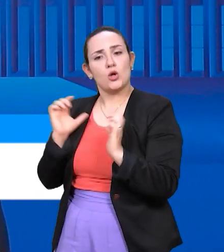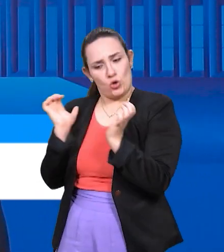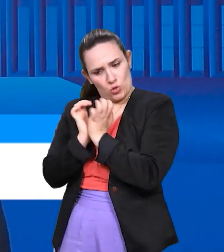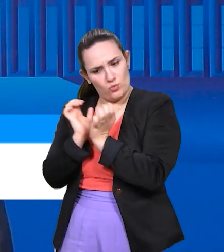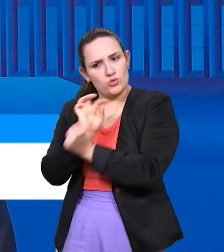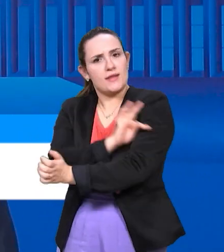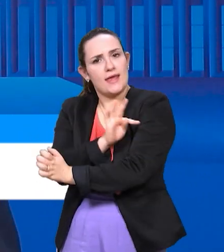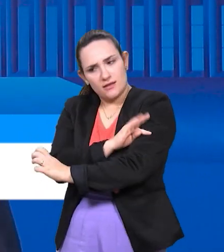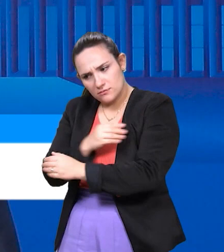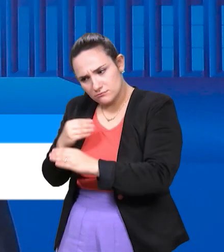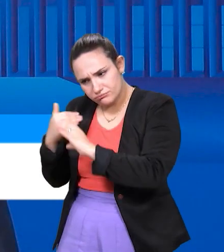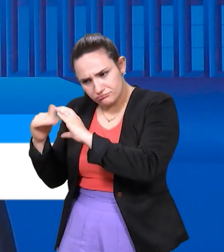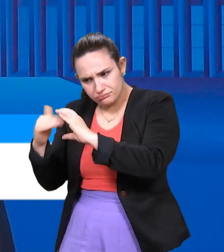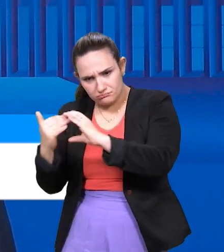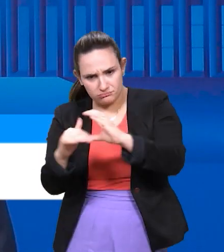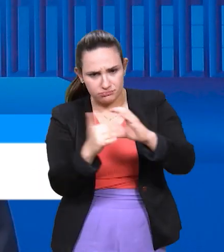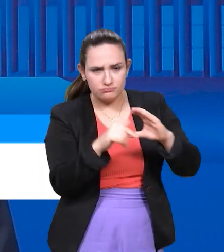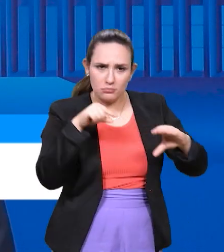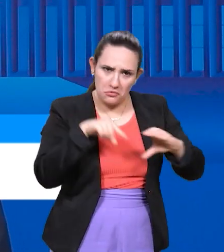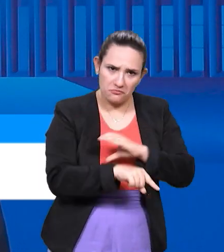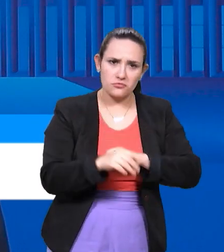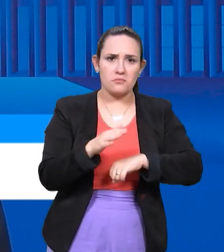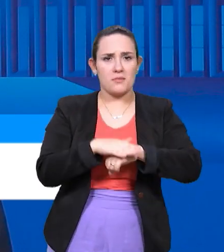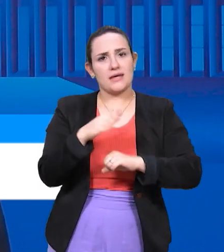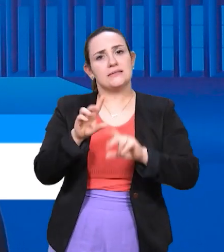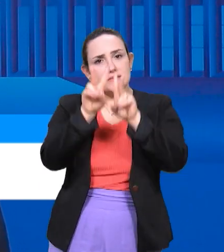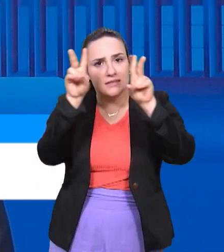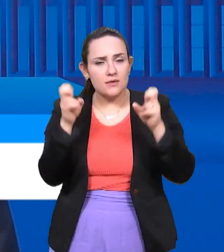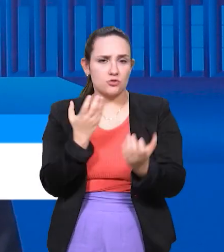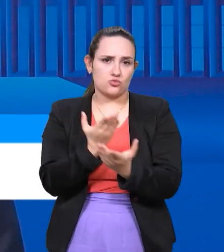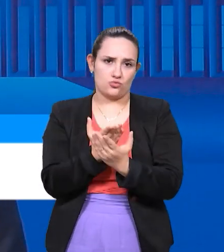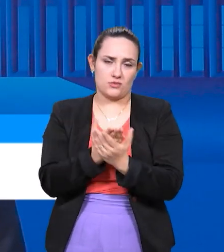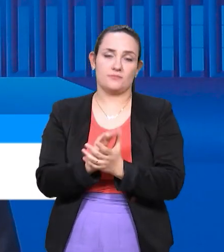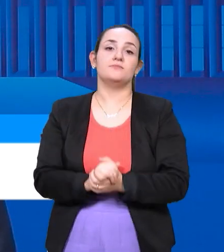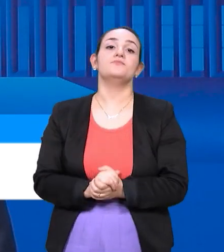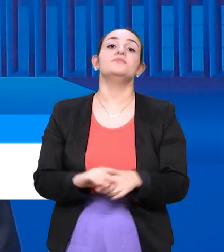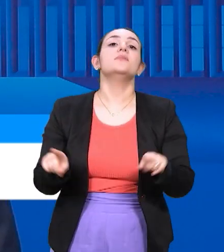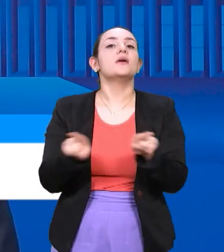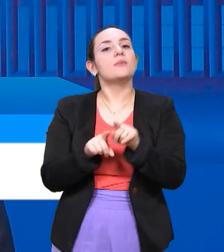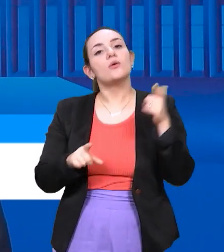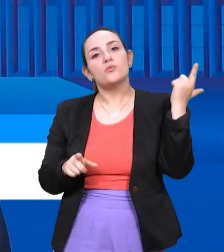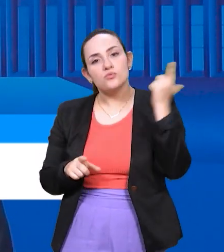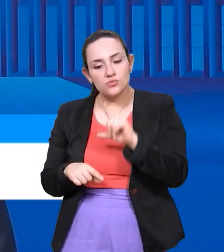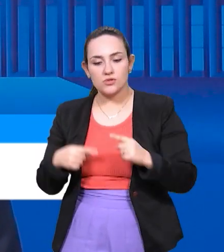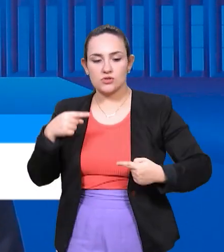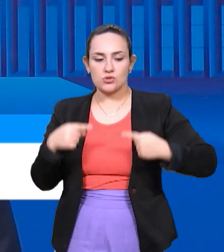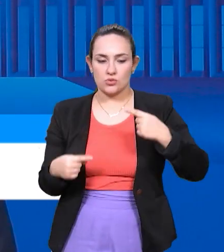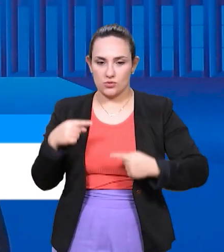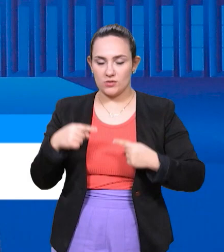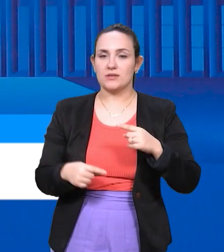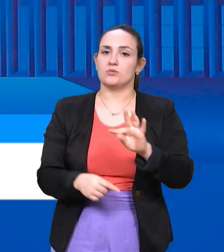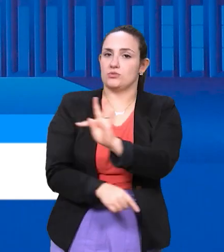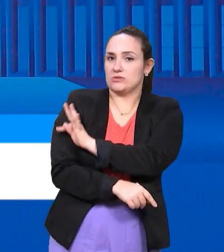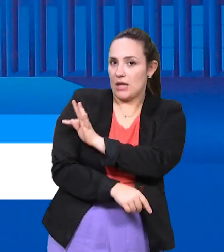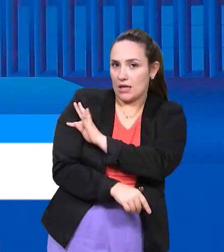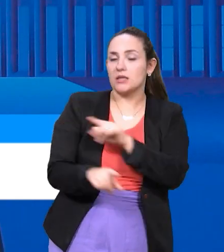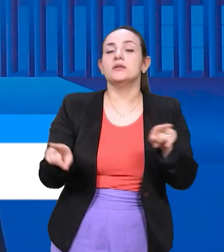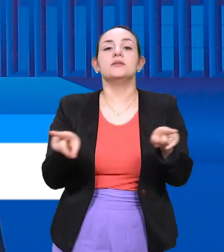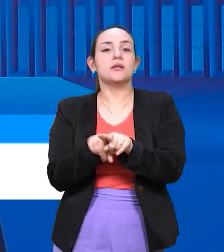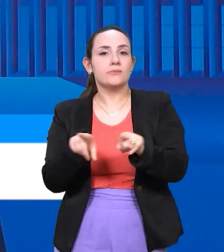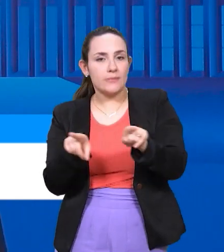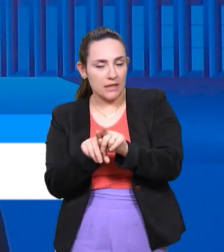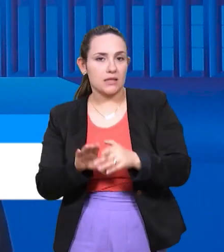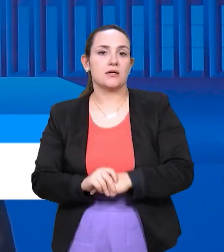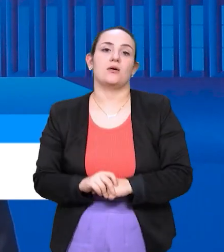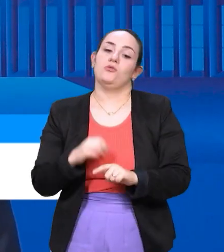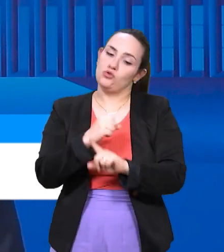dos deputados para se aprofundar no tema e também buscar dialogar com técnicos